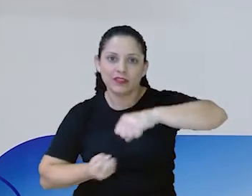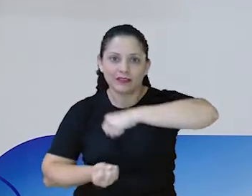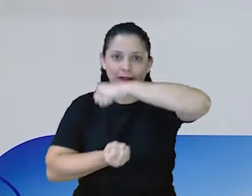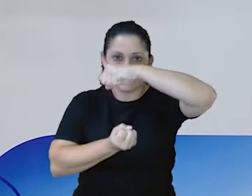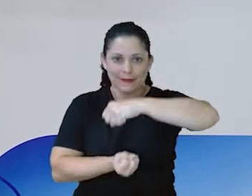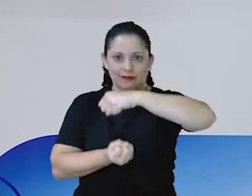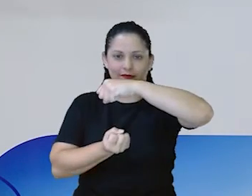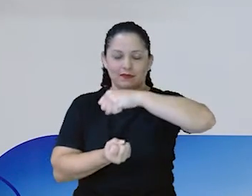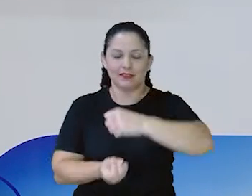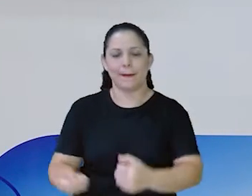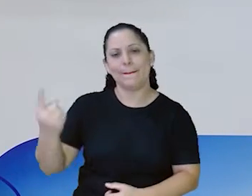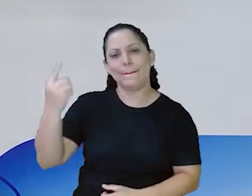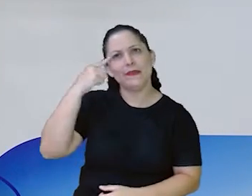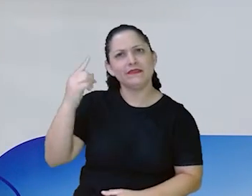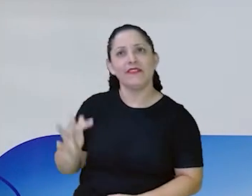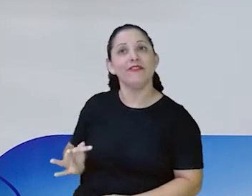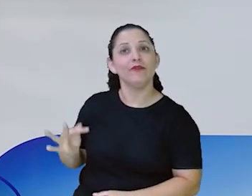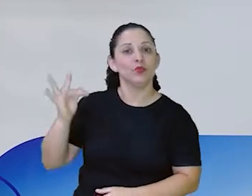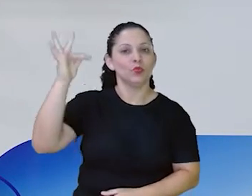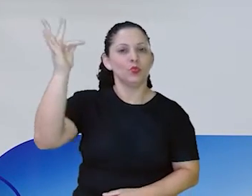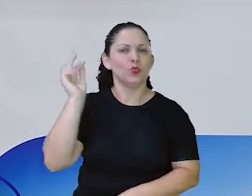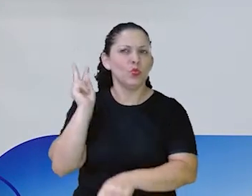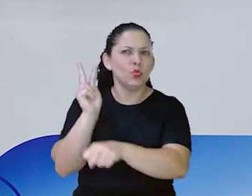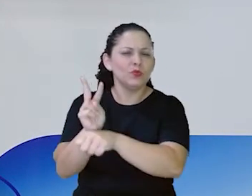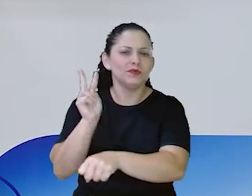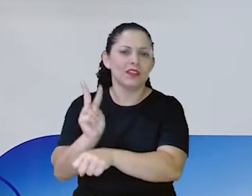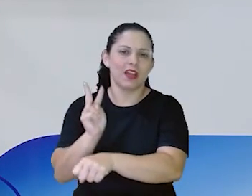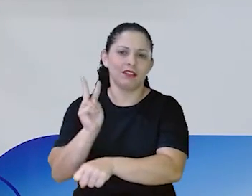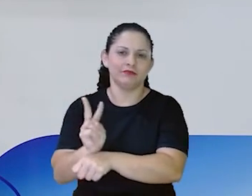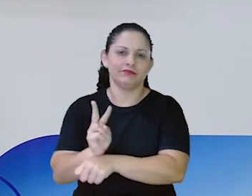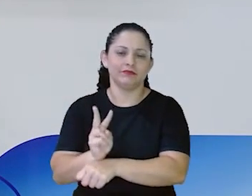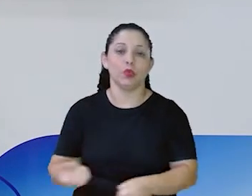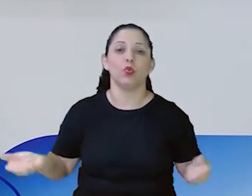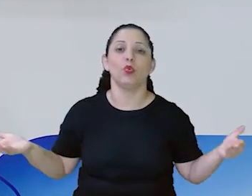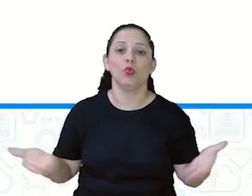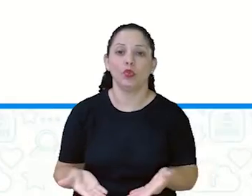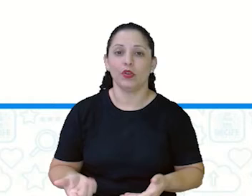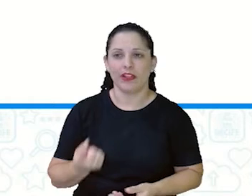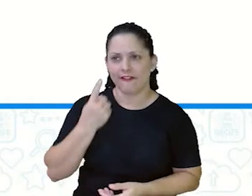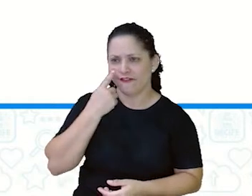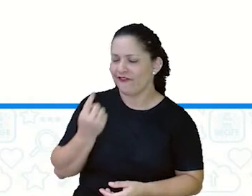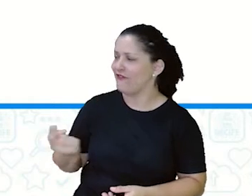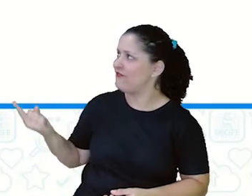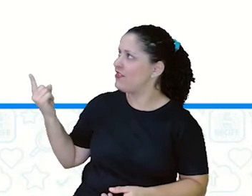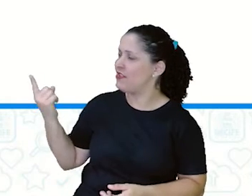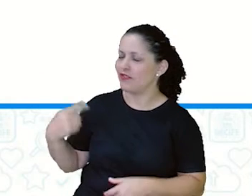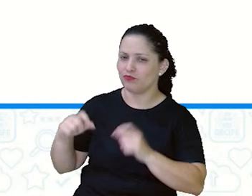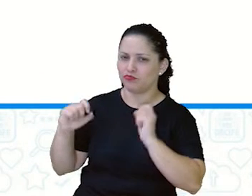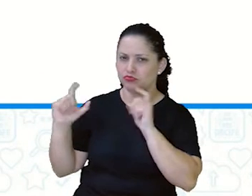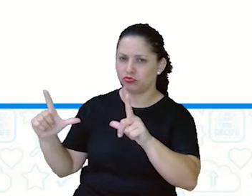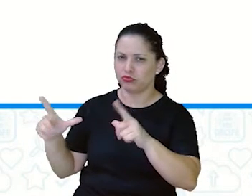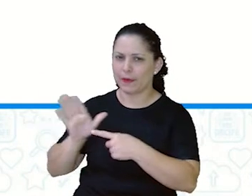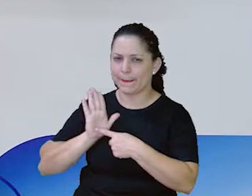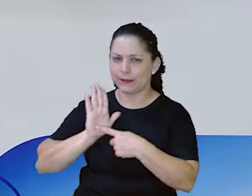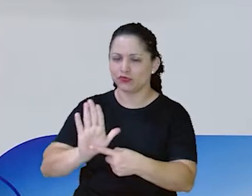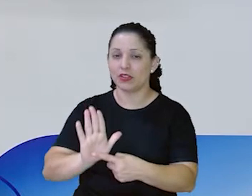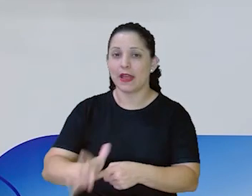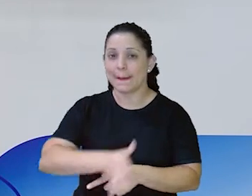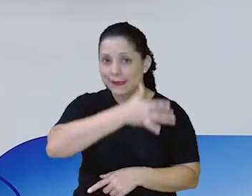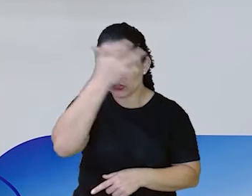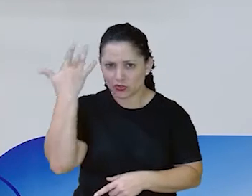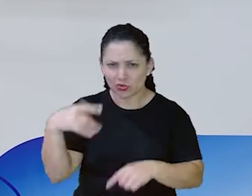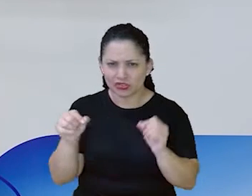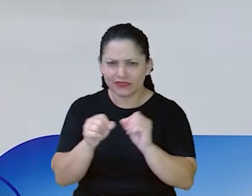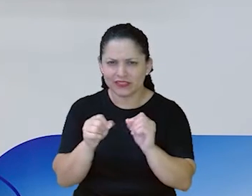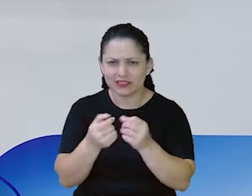no futuro. Né? Será que com as imagens que nós vamos ver agora, será que as pessoas que fizeram isso, que a